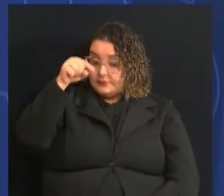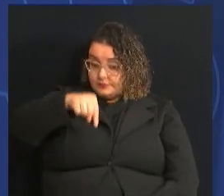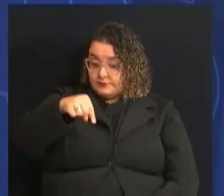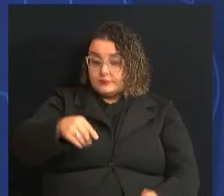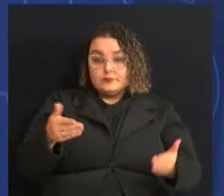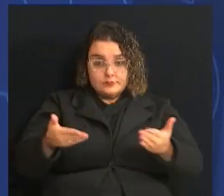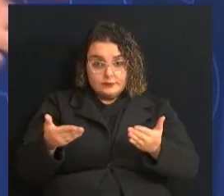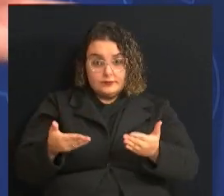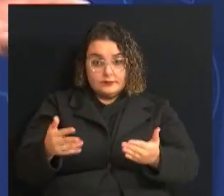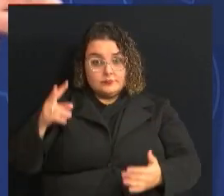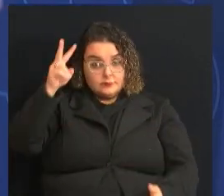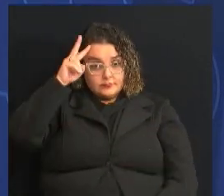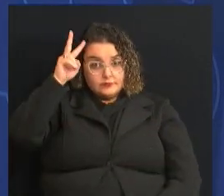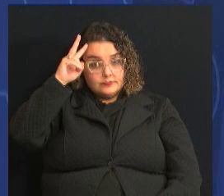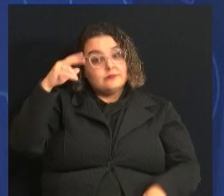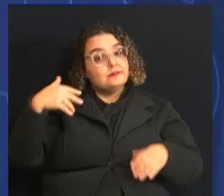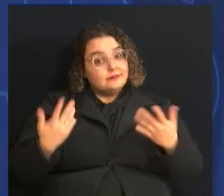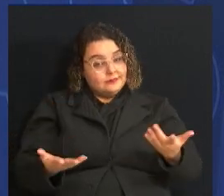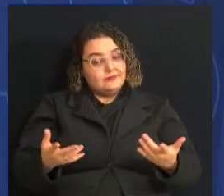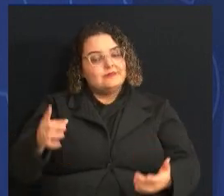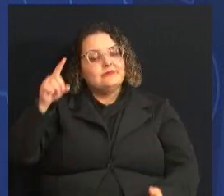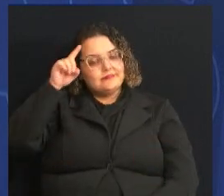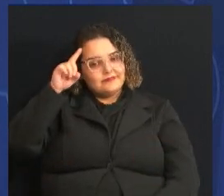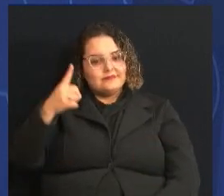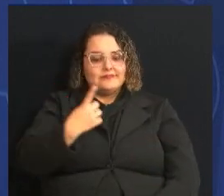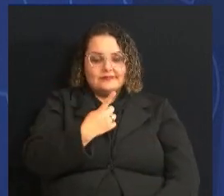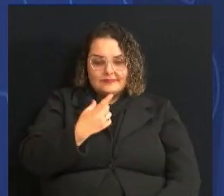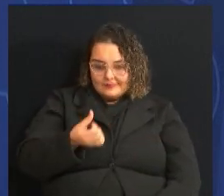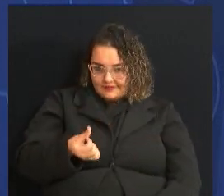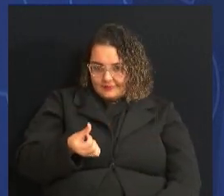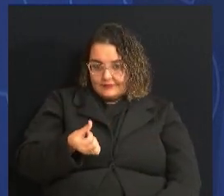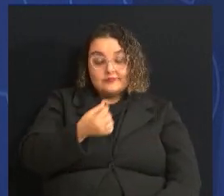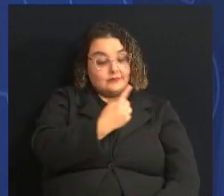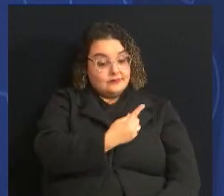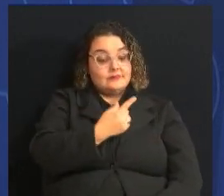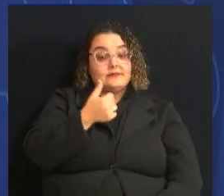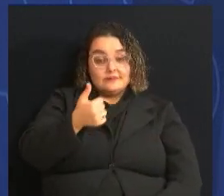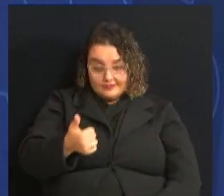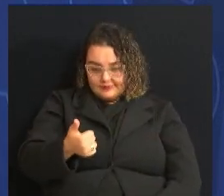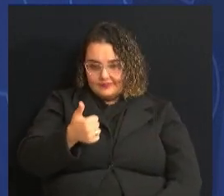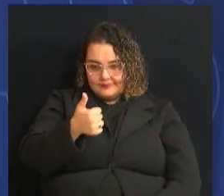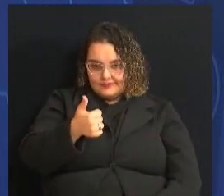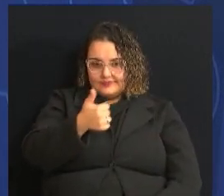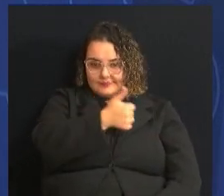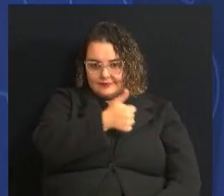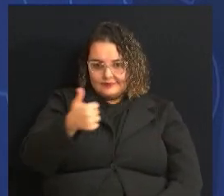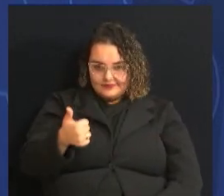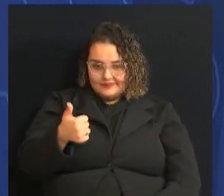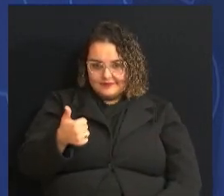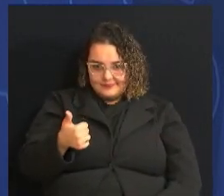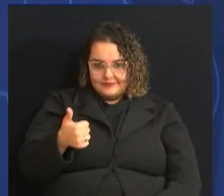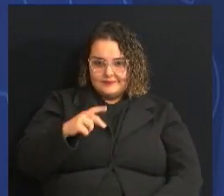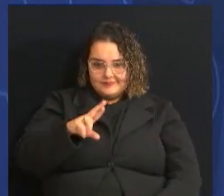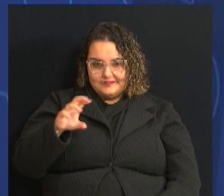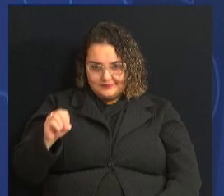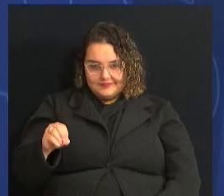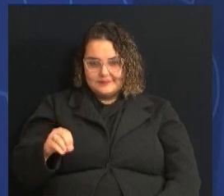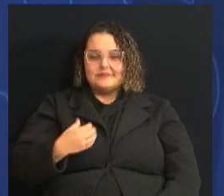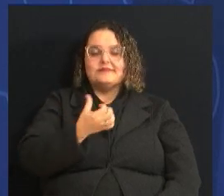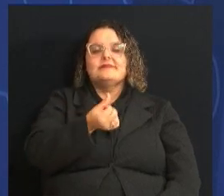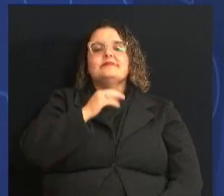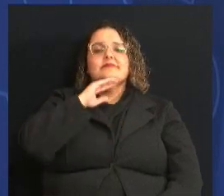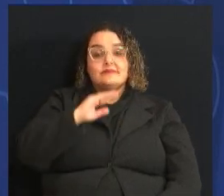é segunda-feira, portanto é dia da 11ª reunião ordinária. E a partir das 6 horas da tarde,